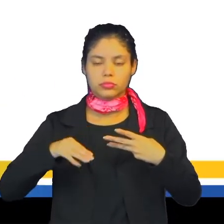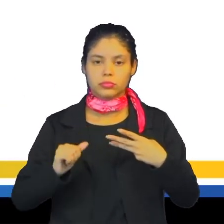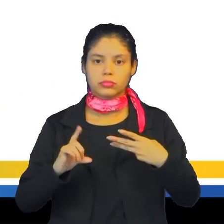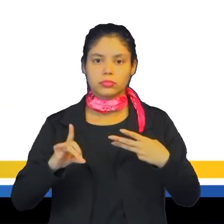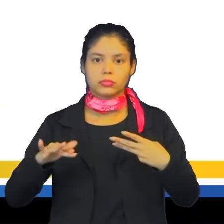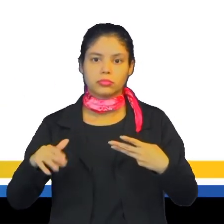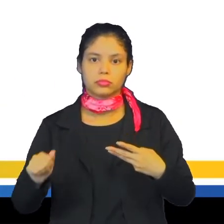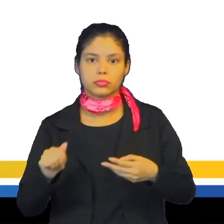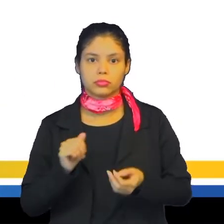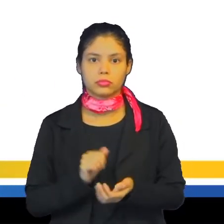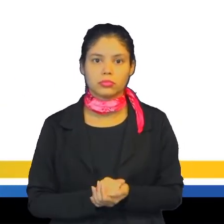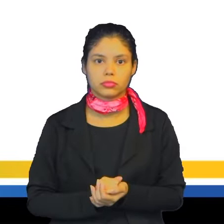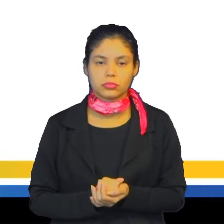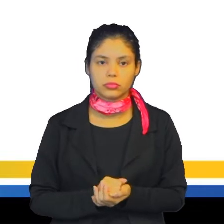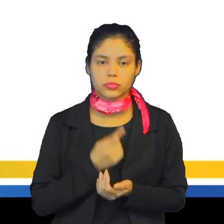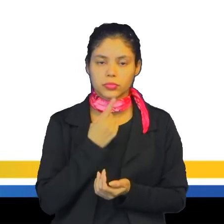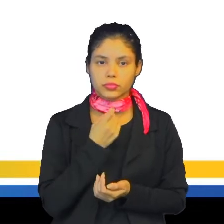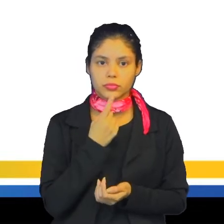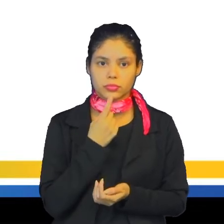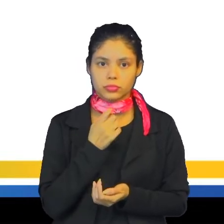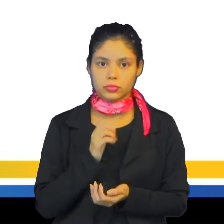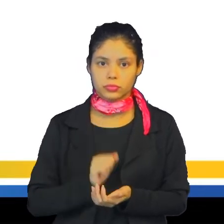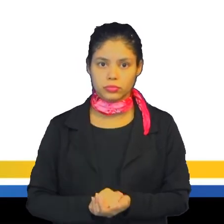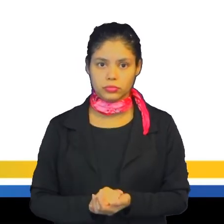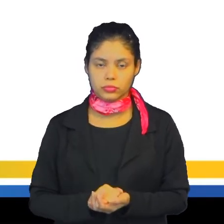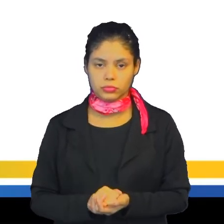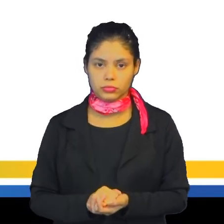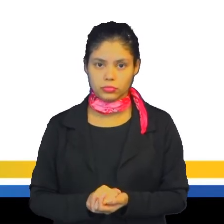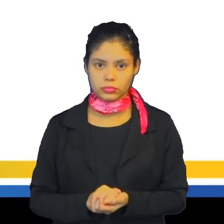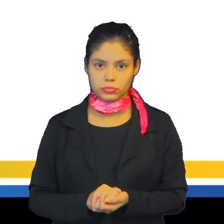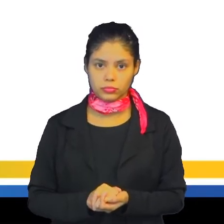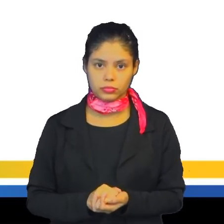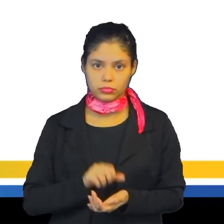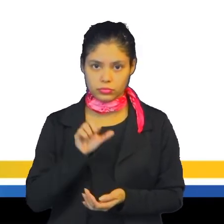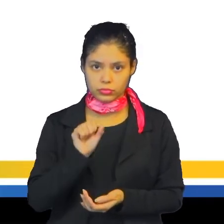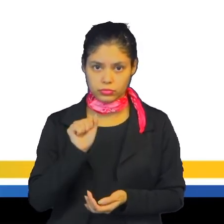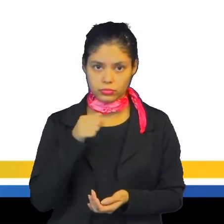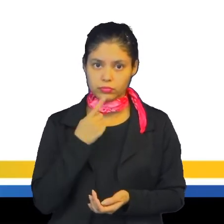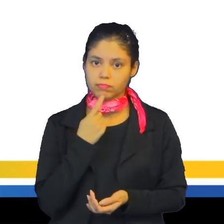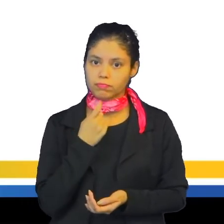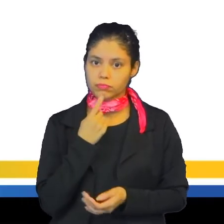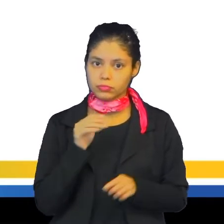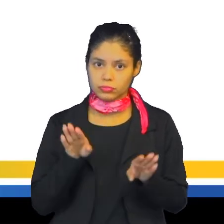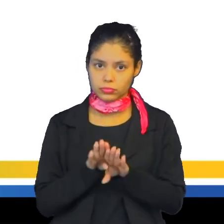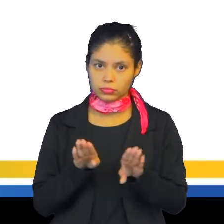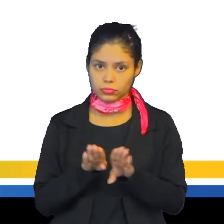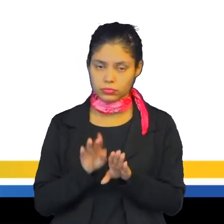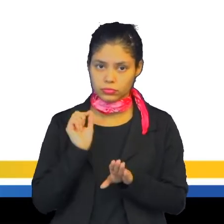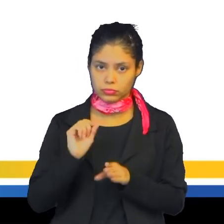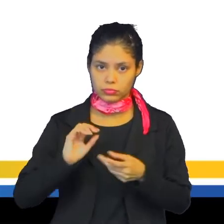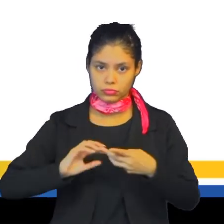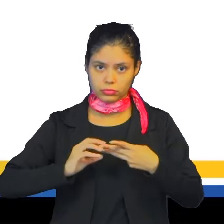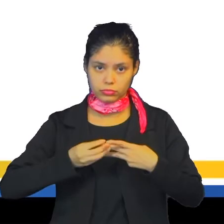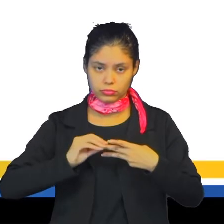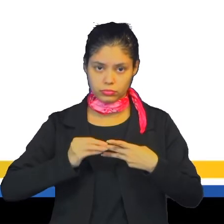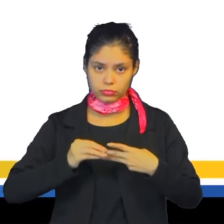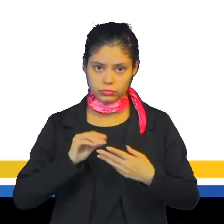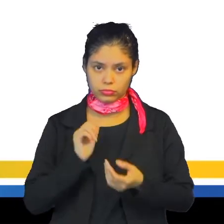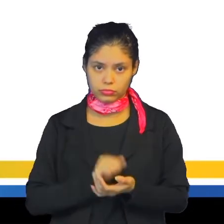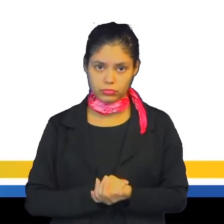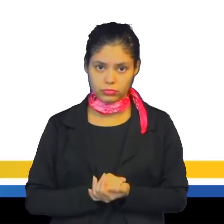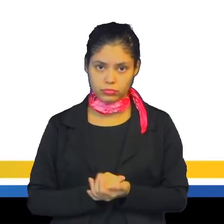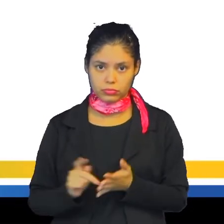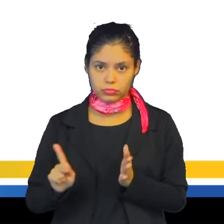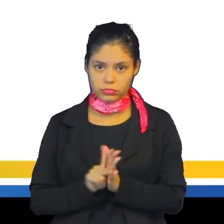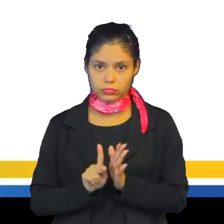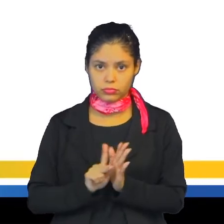né? Nós temos os componentes do sangue, vasos sanguíneos e o coração. E o sangue ele é formado por elementos figurados, isto é, células, fragmentos de células,